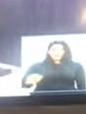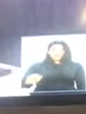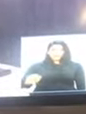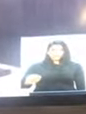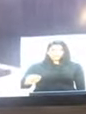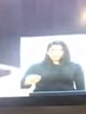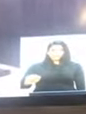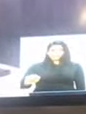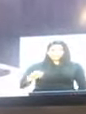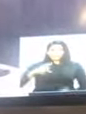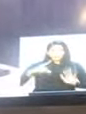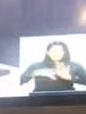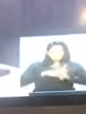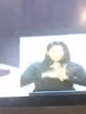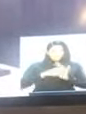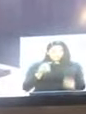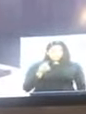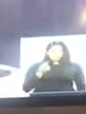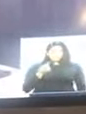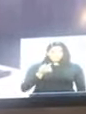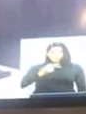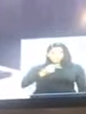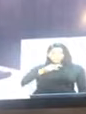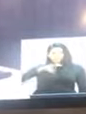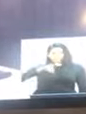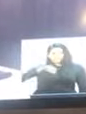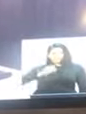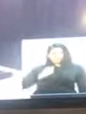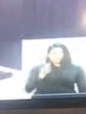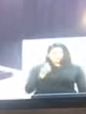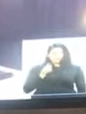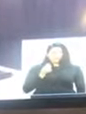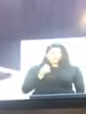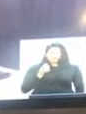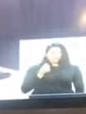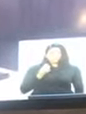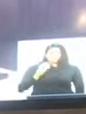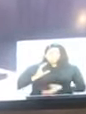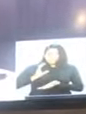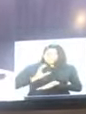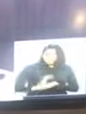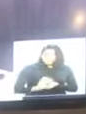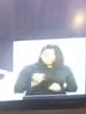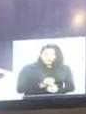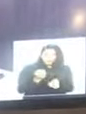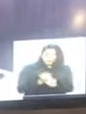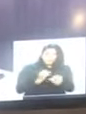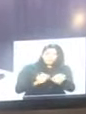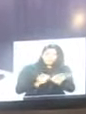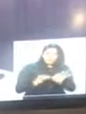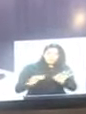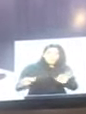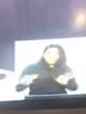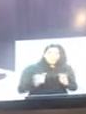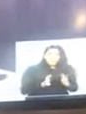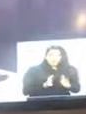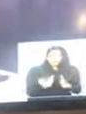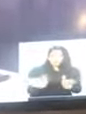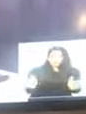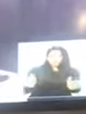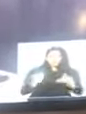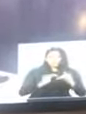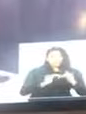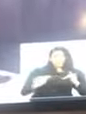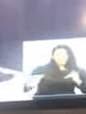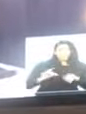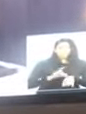com recursos próprios de 7 milhões de reais. Essa obra, inclusive, duplicada com asfalto,